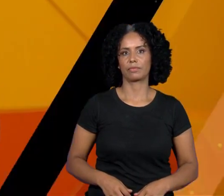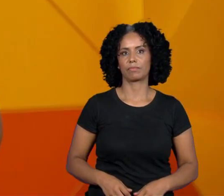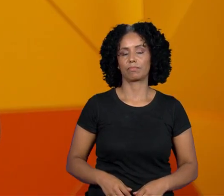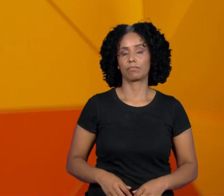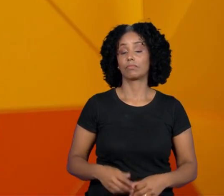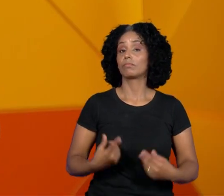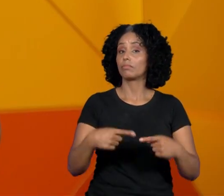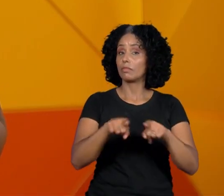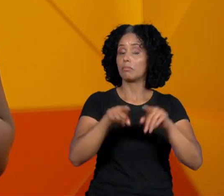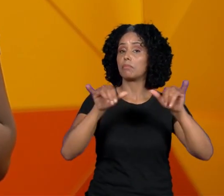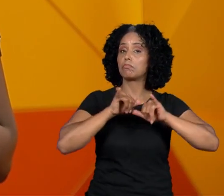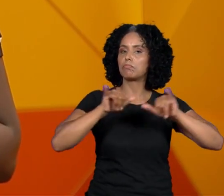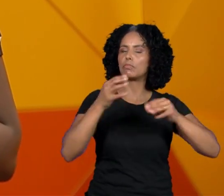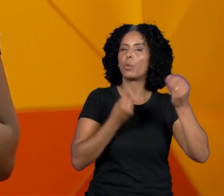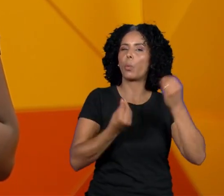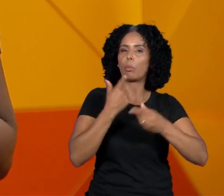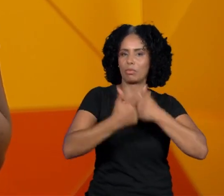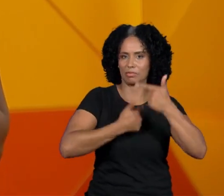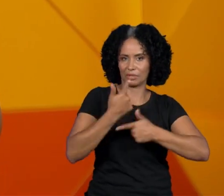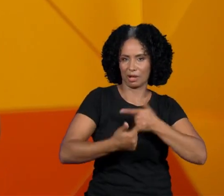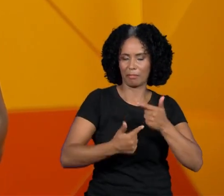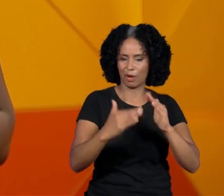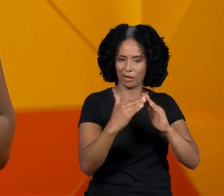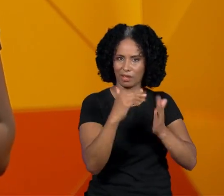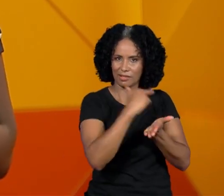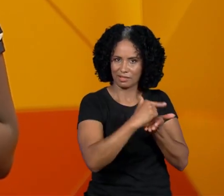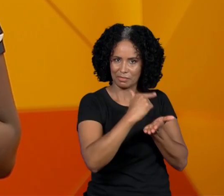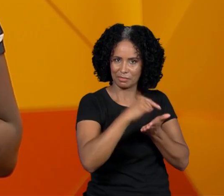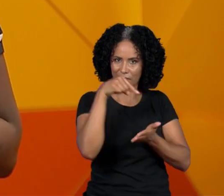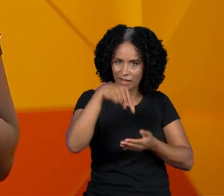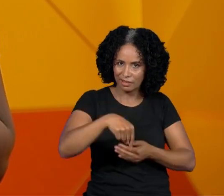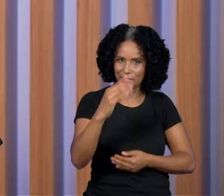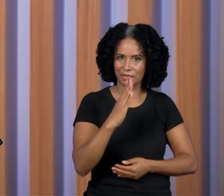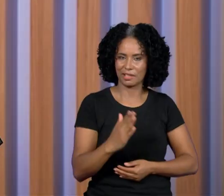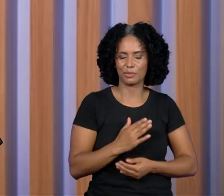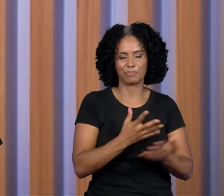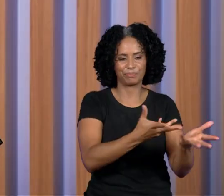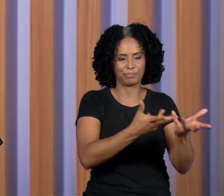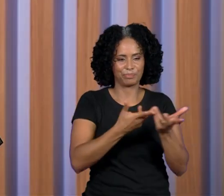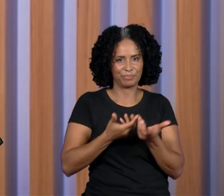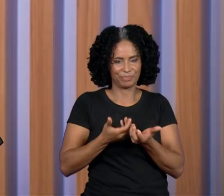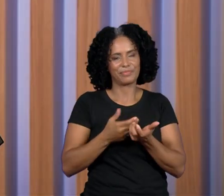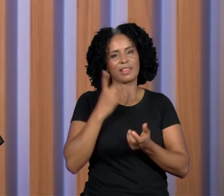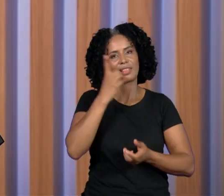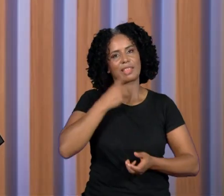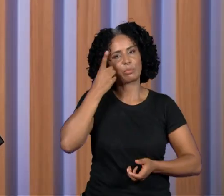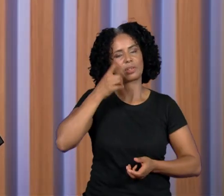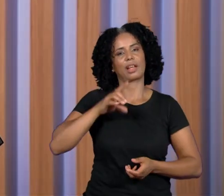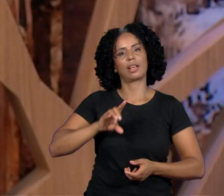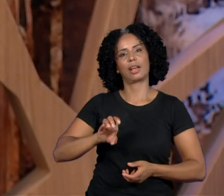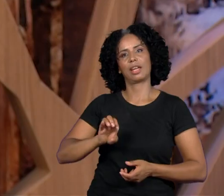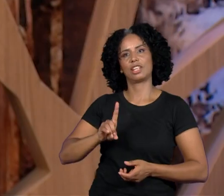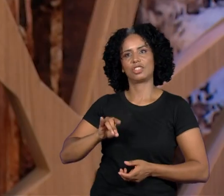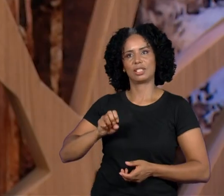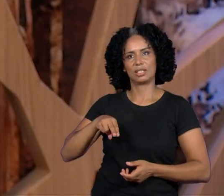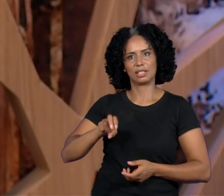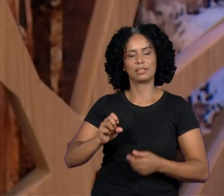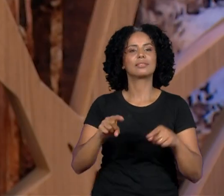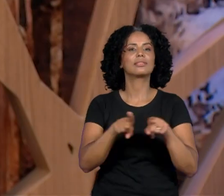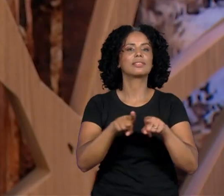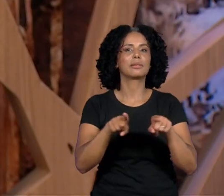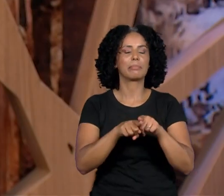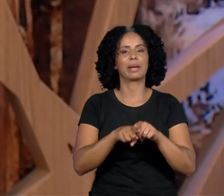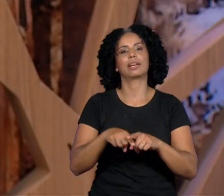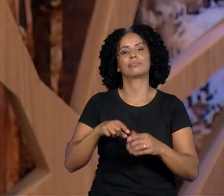E para falar de trabalho doméstico no Brasil, eu tenho o prazer de receber aqui a deputada estadual Ediane Maria e a comunicadora e